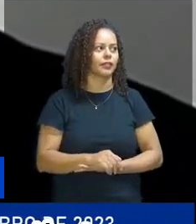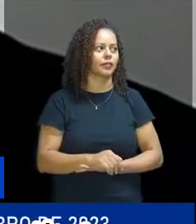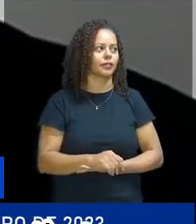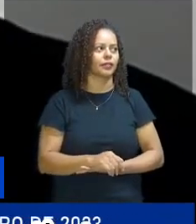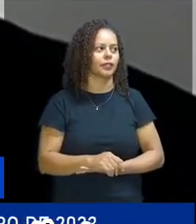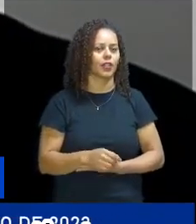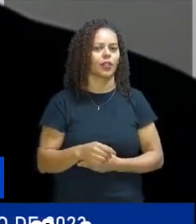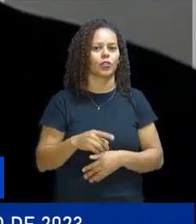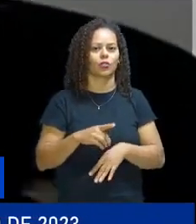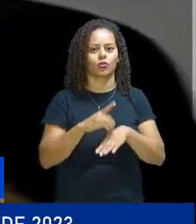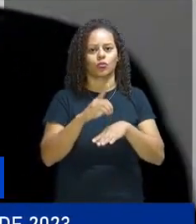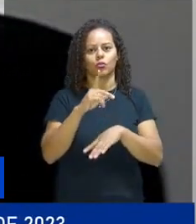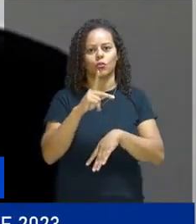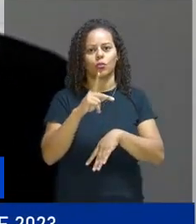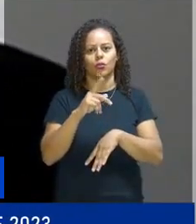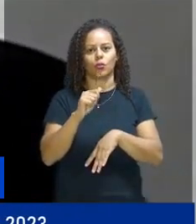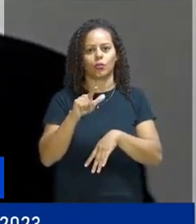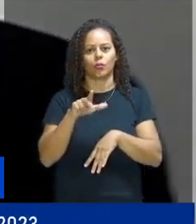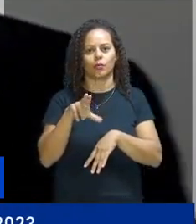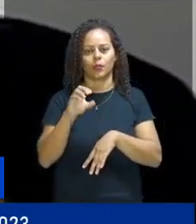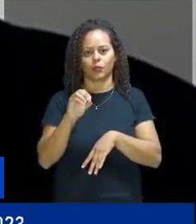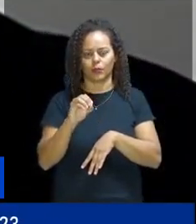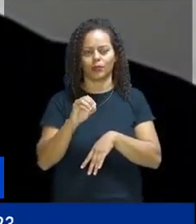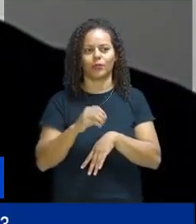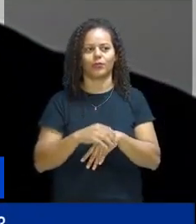Paulo Melém, excelência. Paulo Melém, perdão.